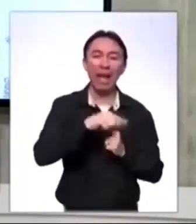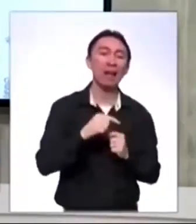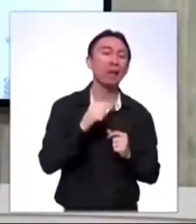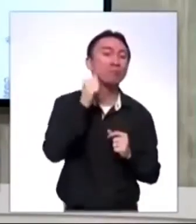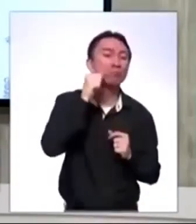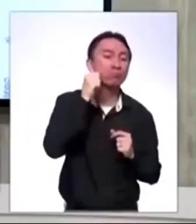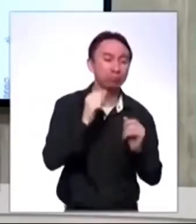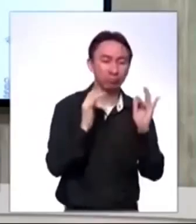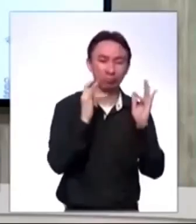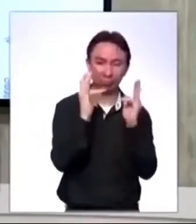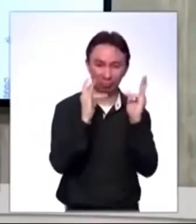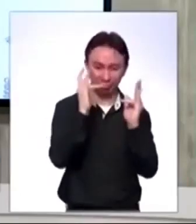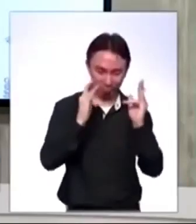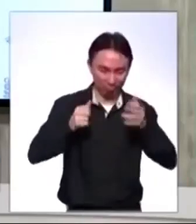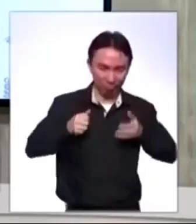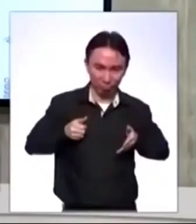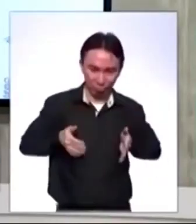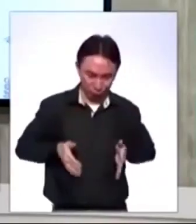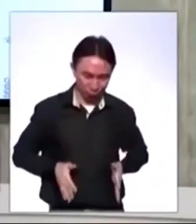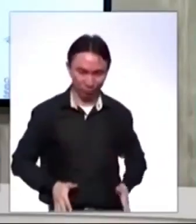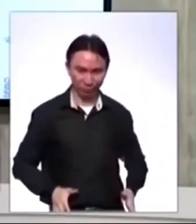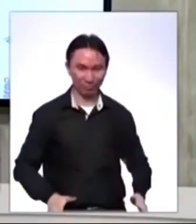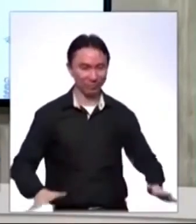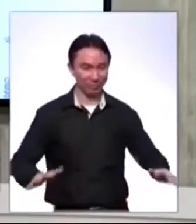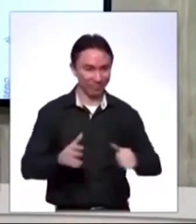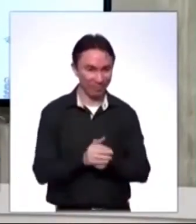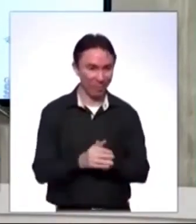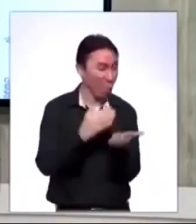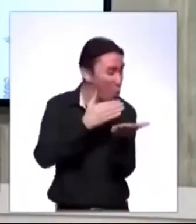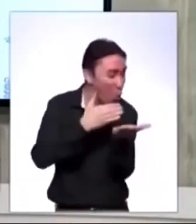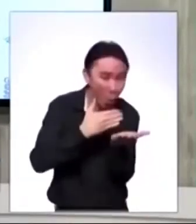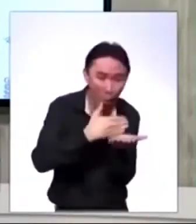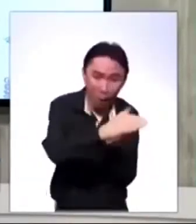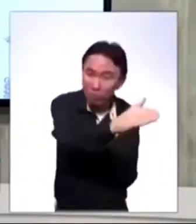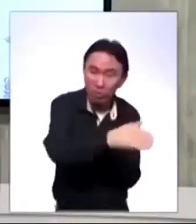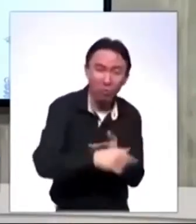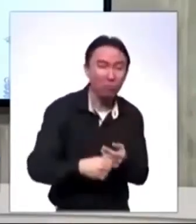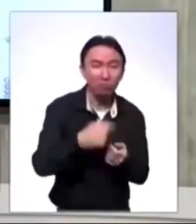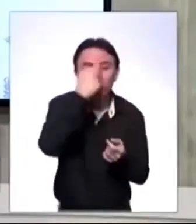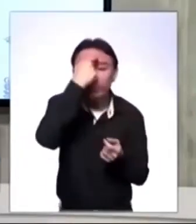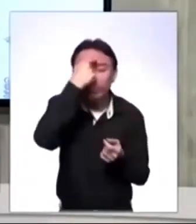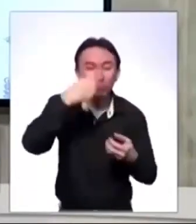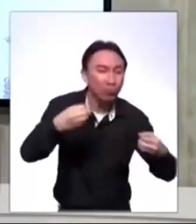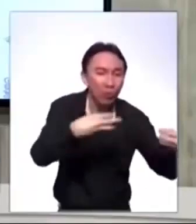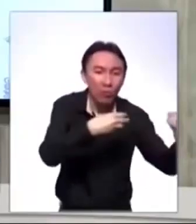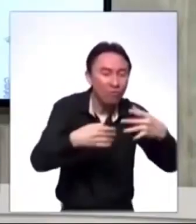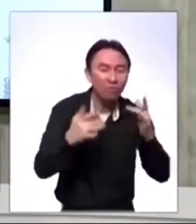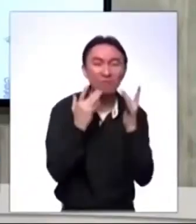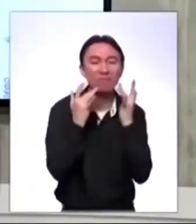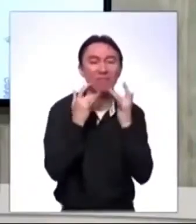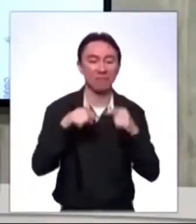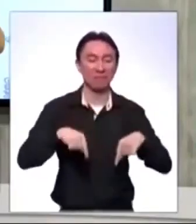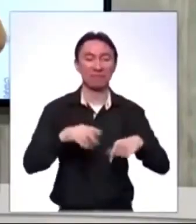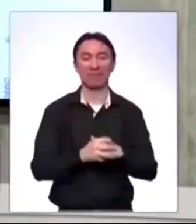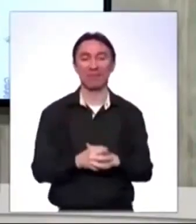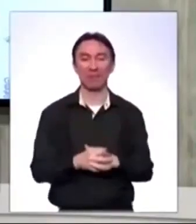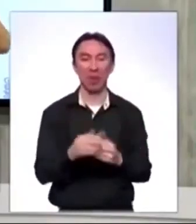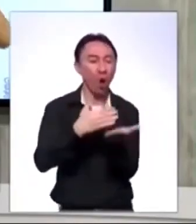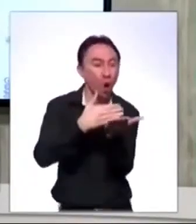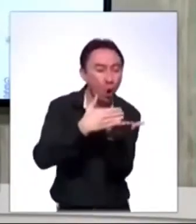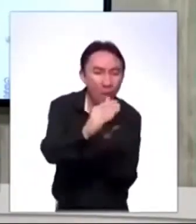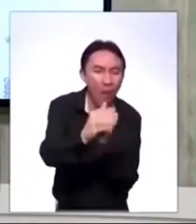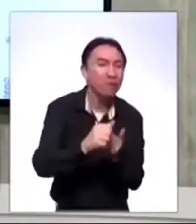Que inaugurou o modernismo no teatro brasileiro. A peça começa com uma moça sendo atropelada, tá certo? E